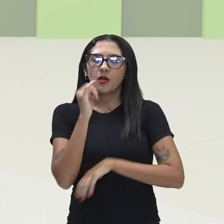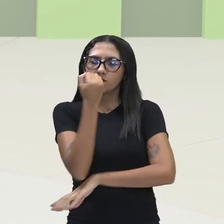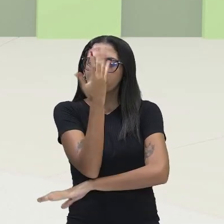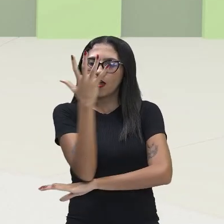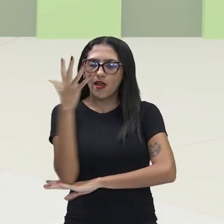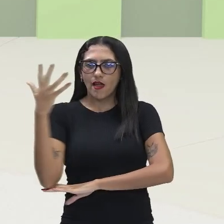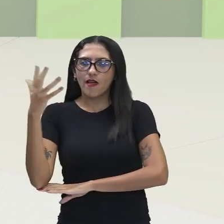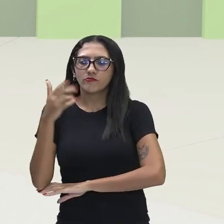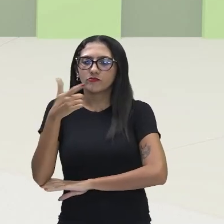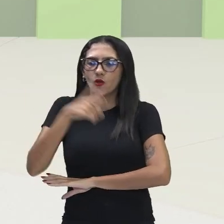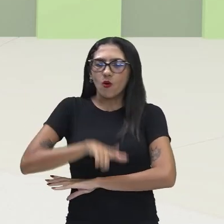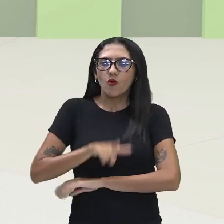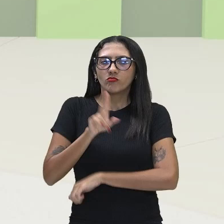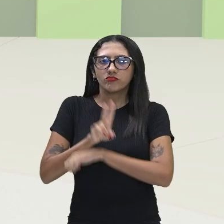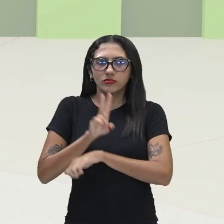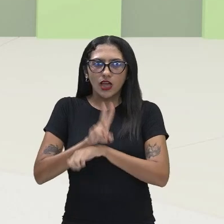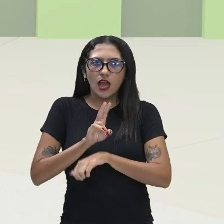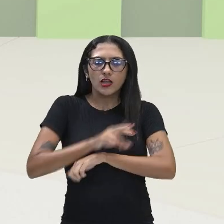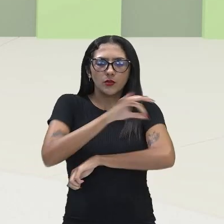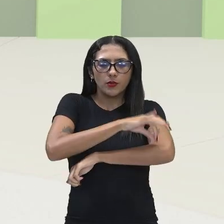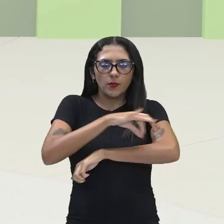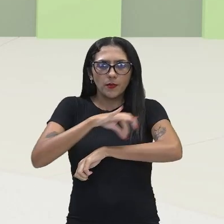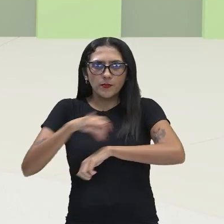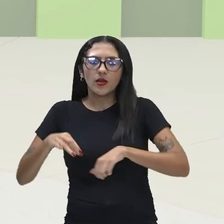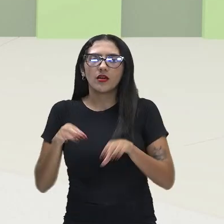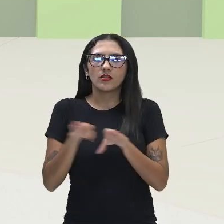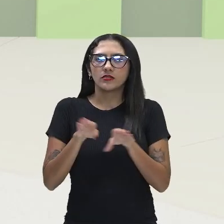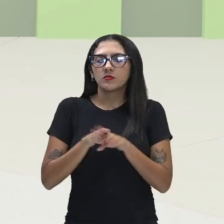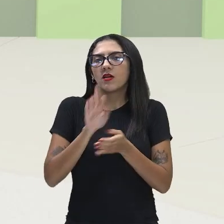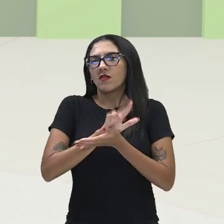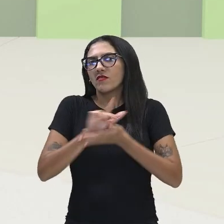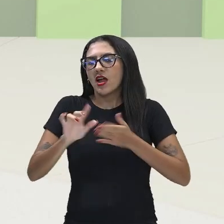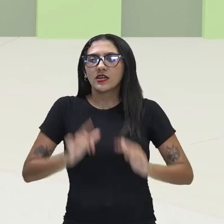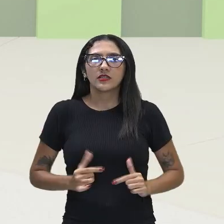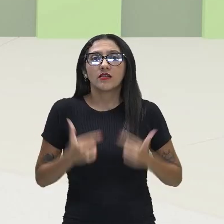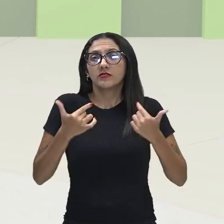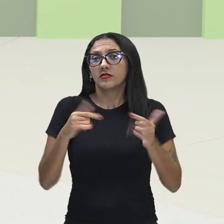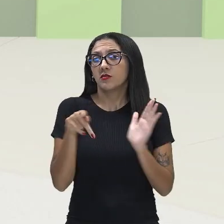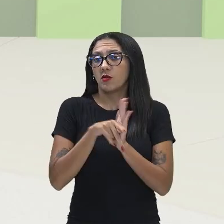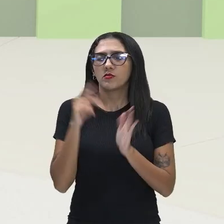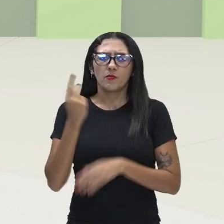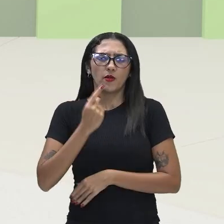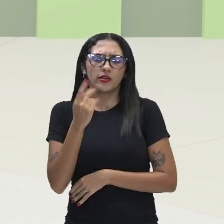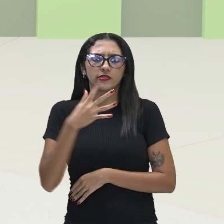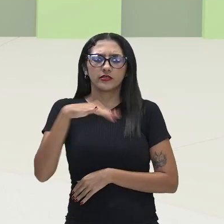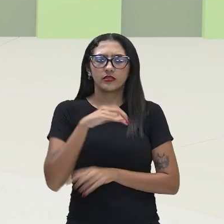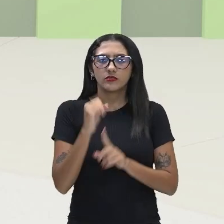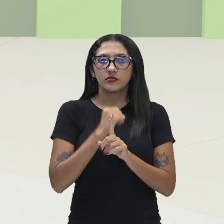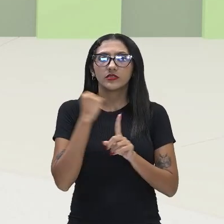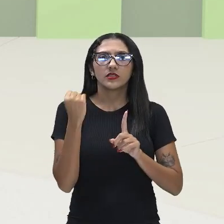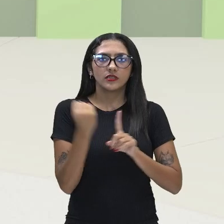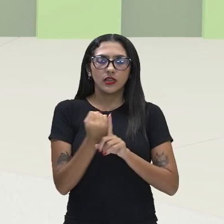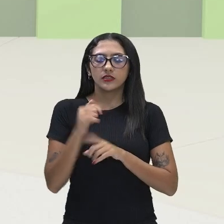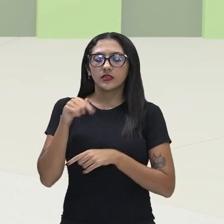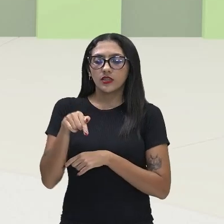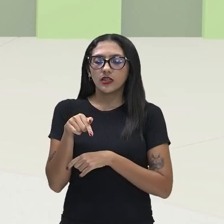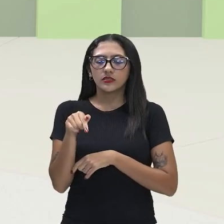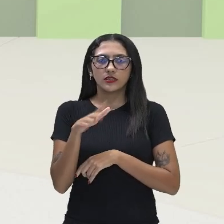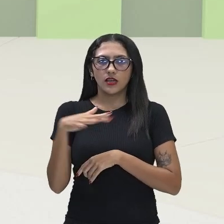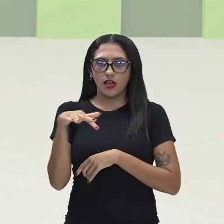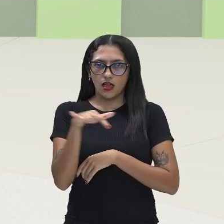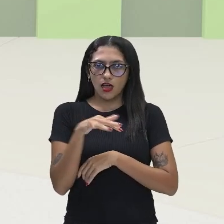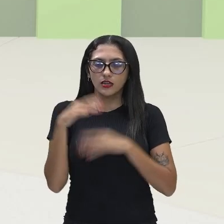reflorestamento, por ações de políticas públicas que fazem com que aqueles